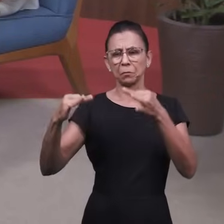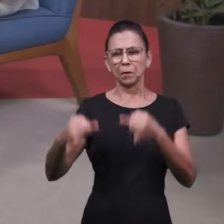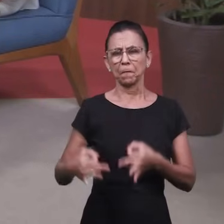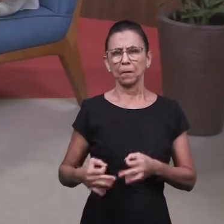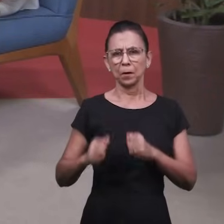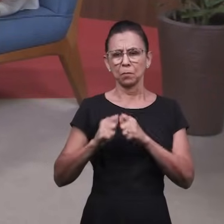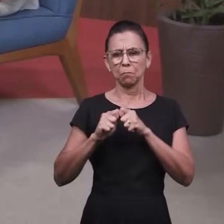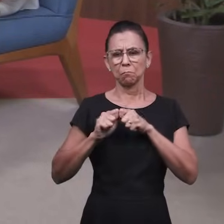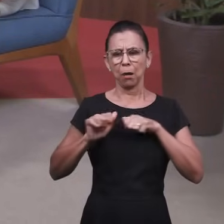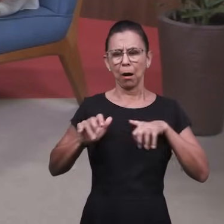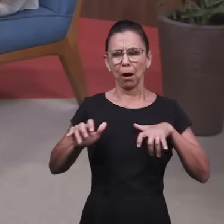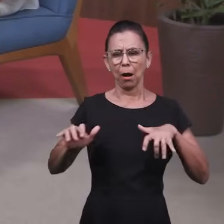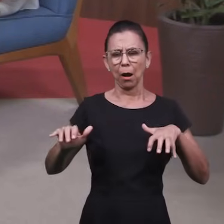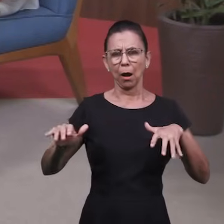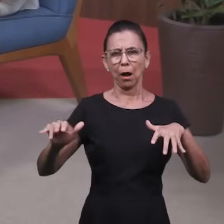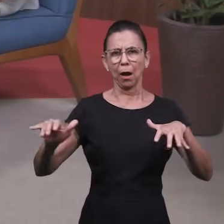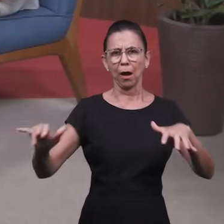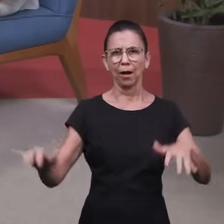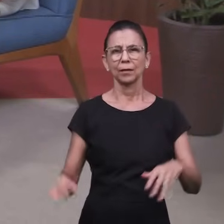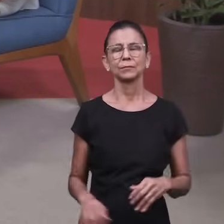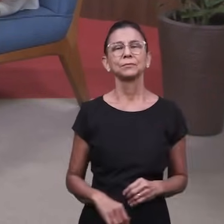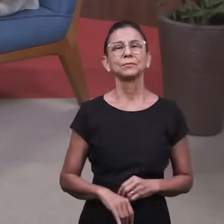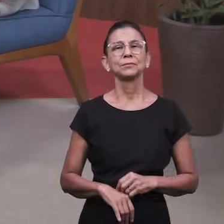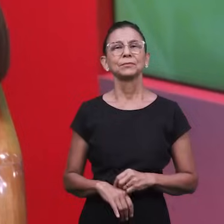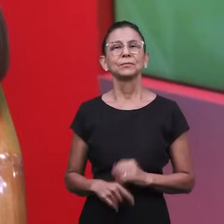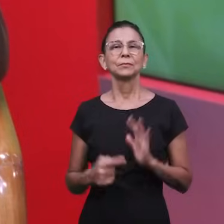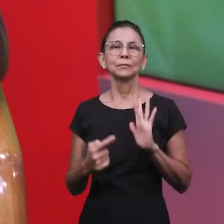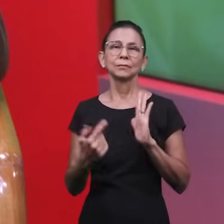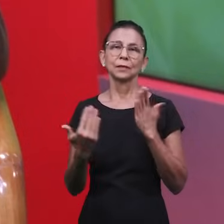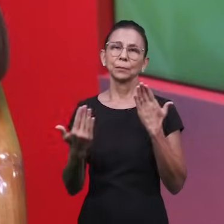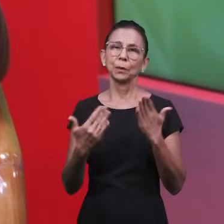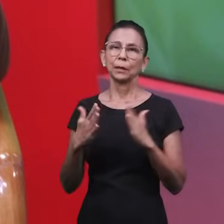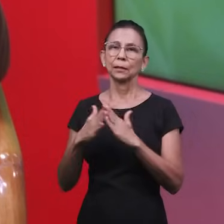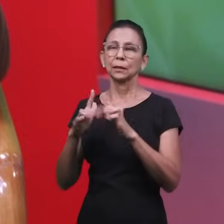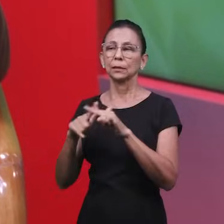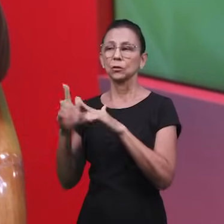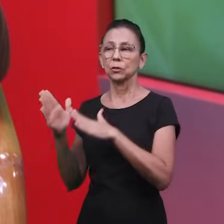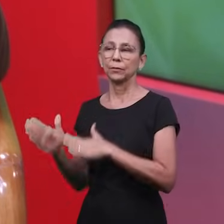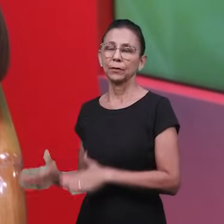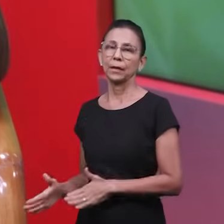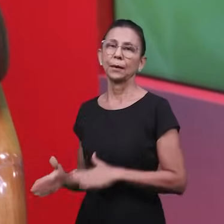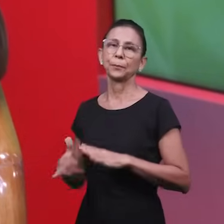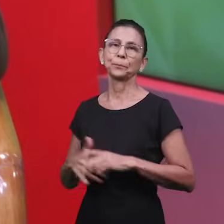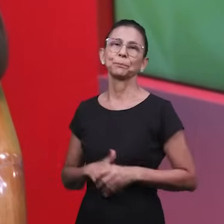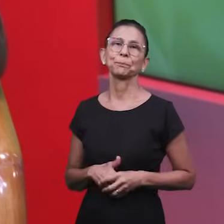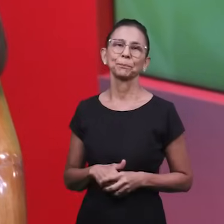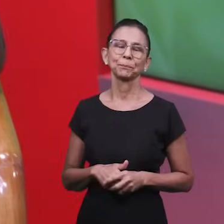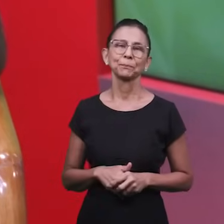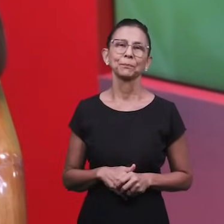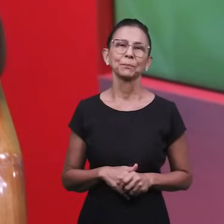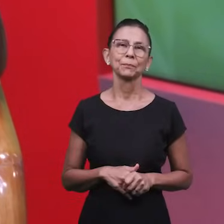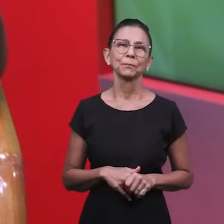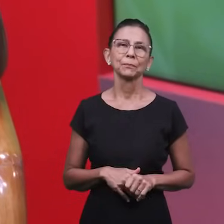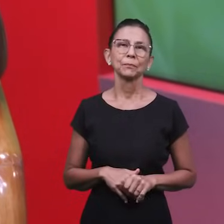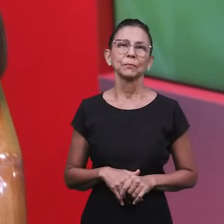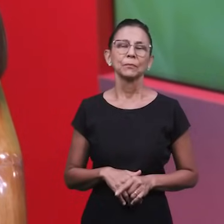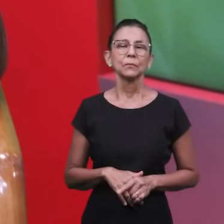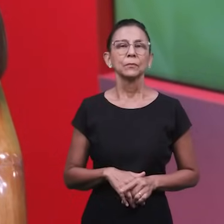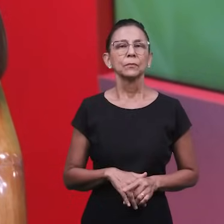com bandeira. Então a igreja fiel, olha só que coisa linda. Profeticamente, Cantares está dizendo, a igreja fiel ela